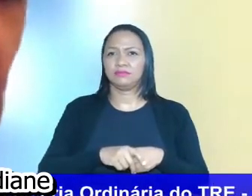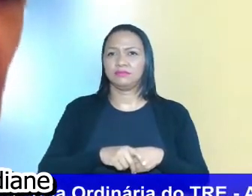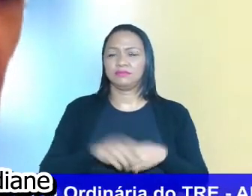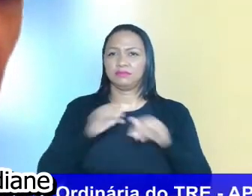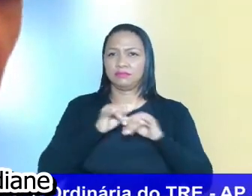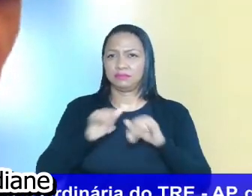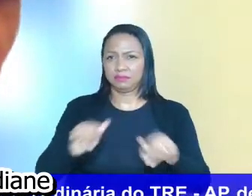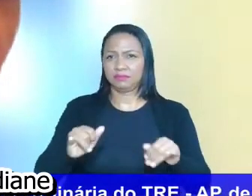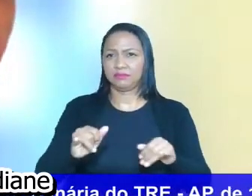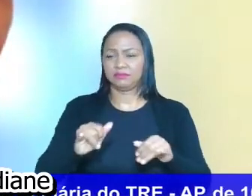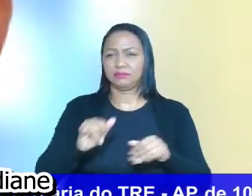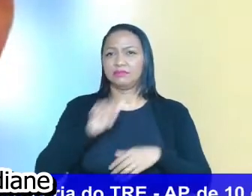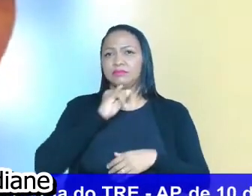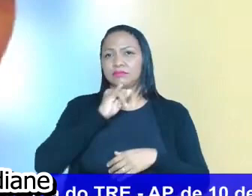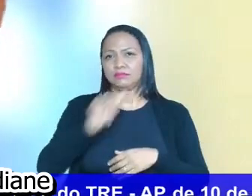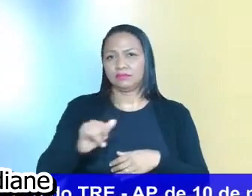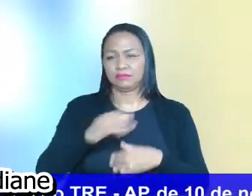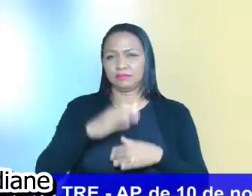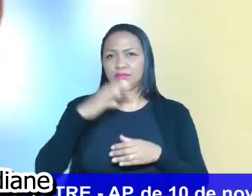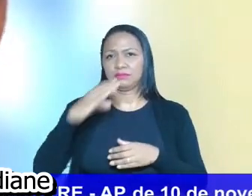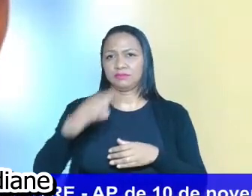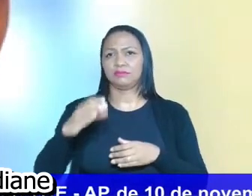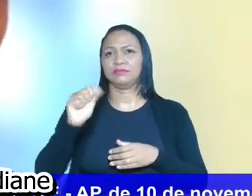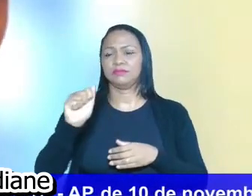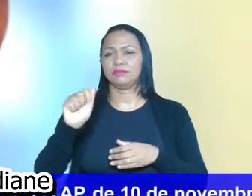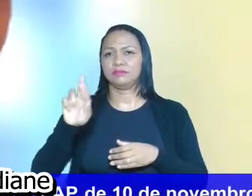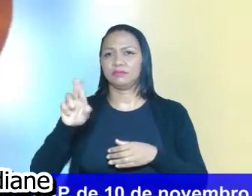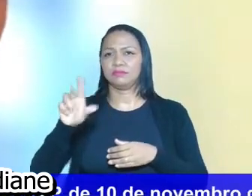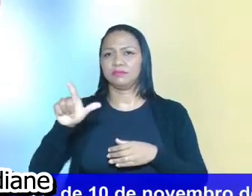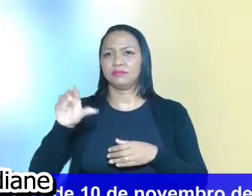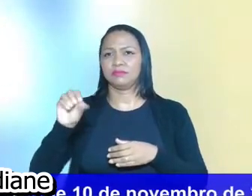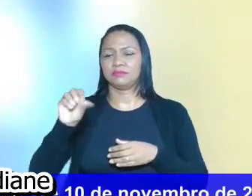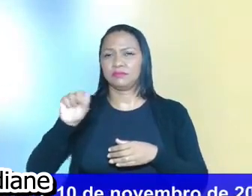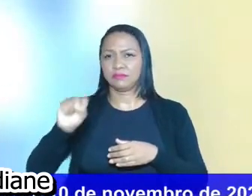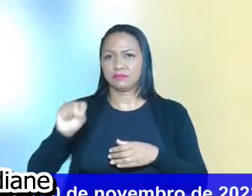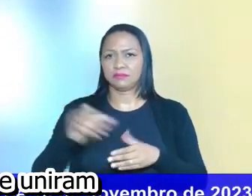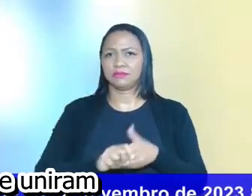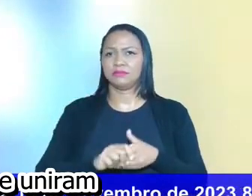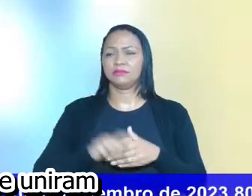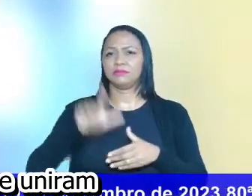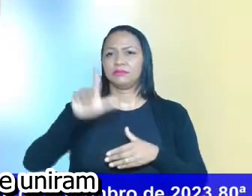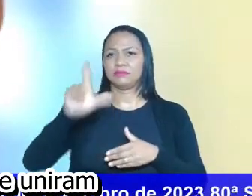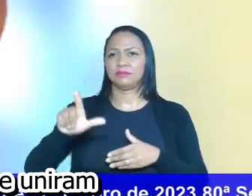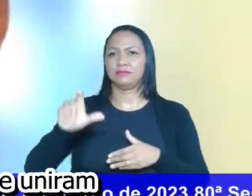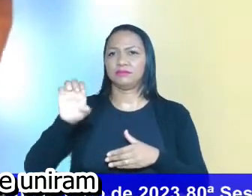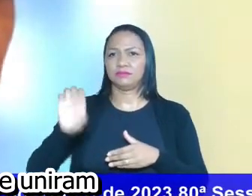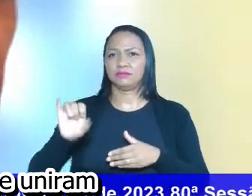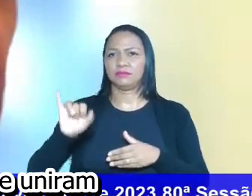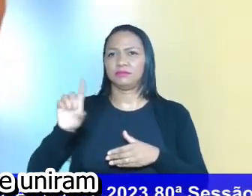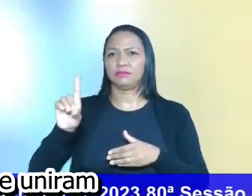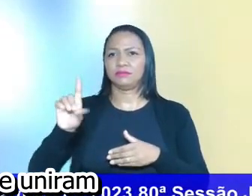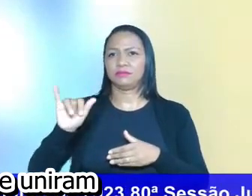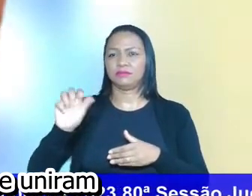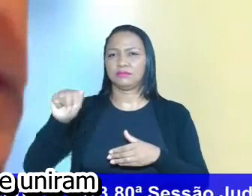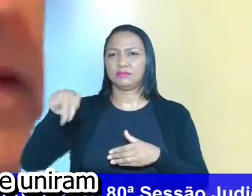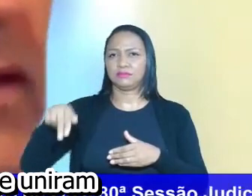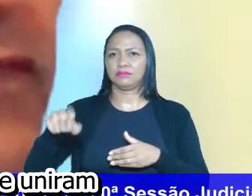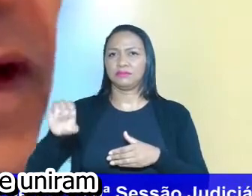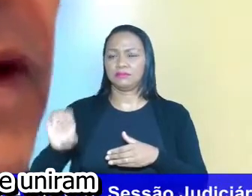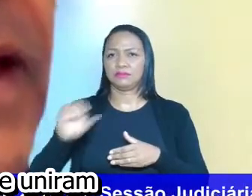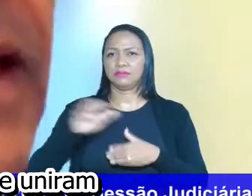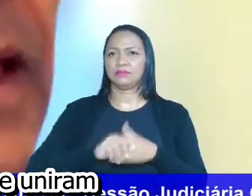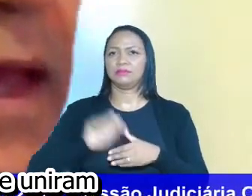Ele diz que o Carlos Adriano Dias Costa, a Leidiane Barroso Moreira e Ana Zilda